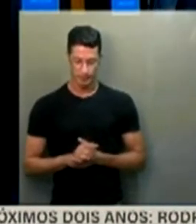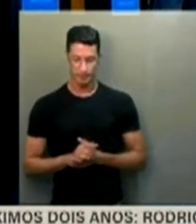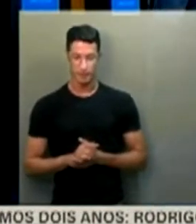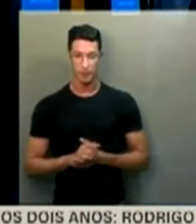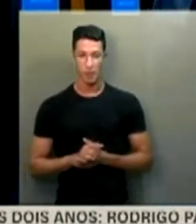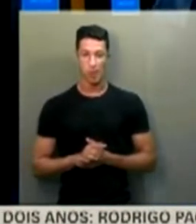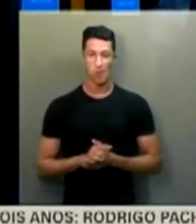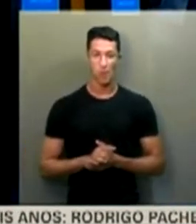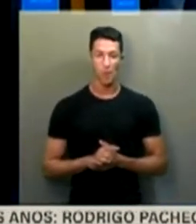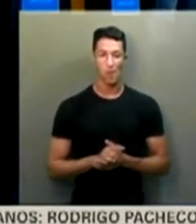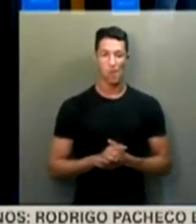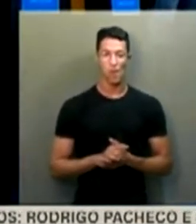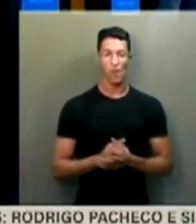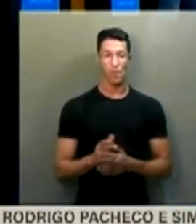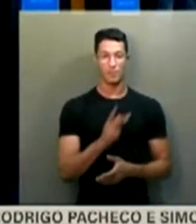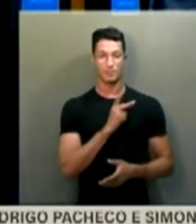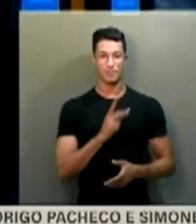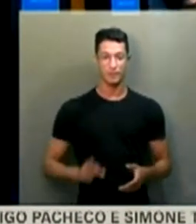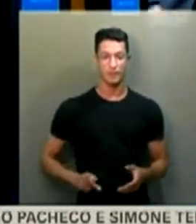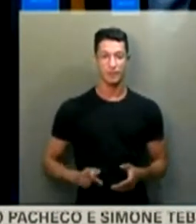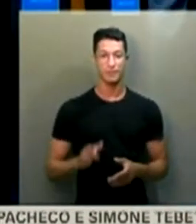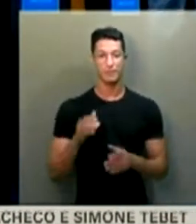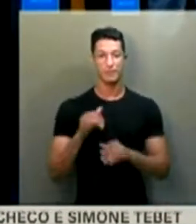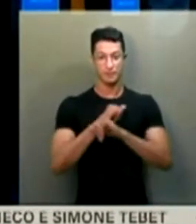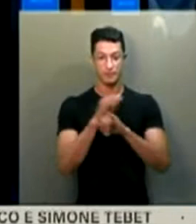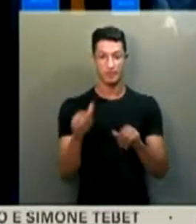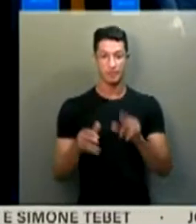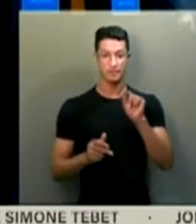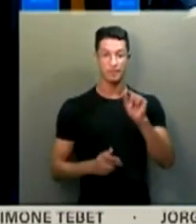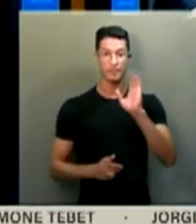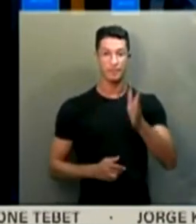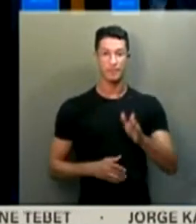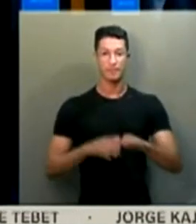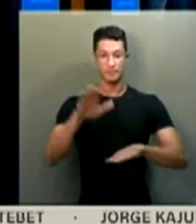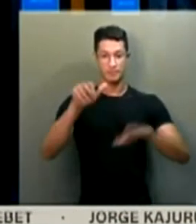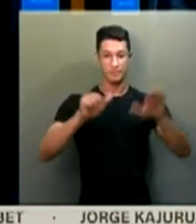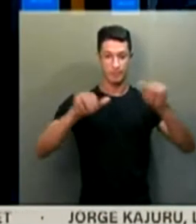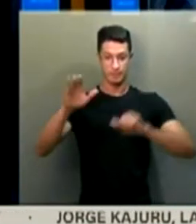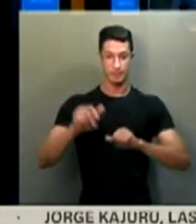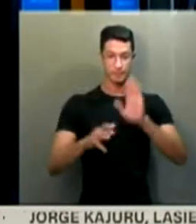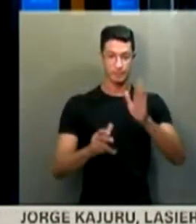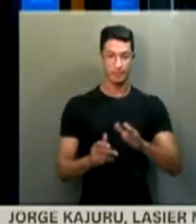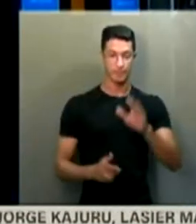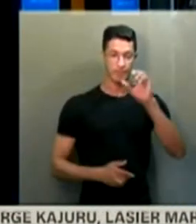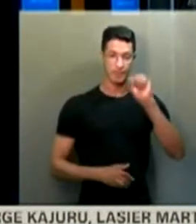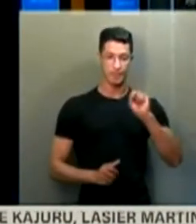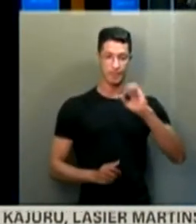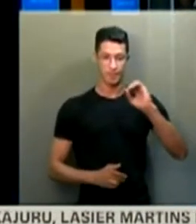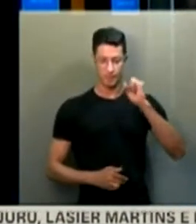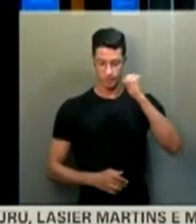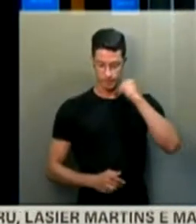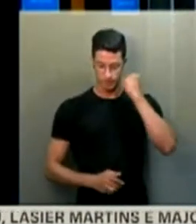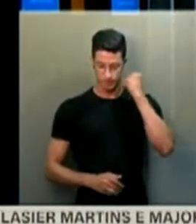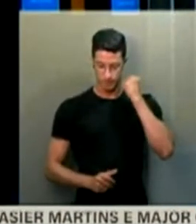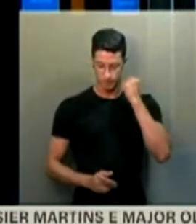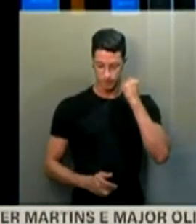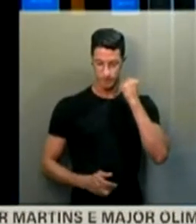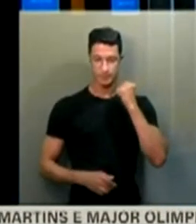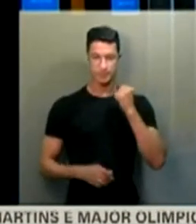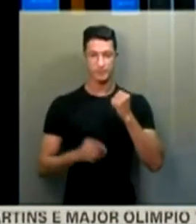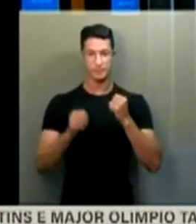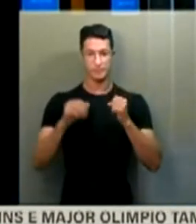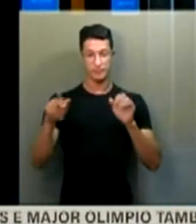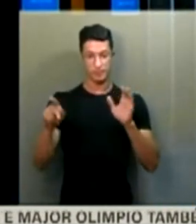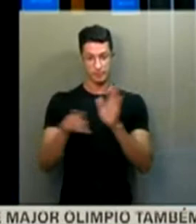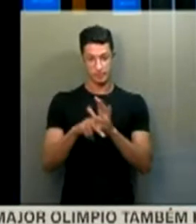Terminou a votação. Senhor presidente, informa a Vossa Excelência que, feita a chamada dos 80 senadores e senadoras